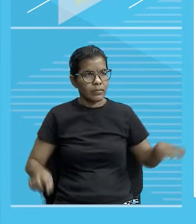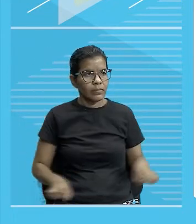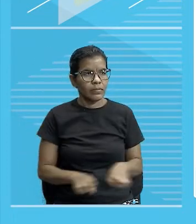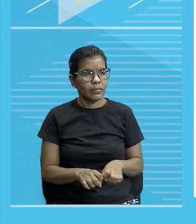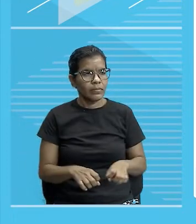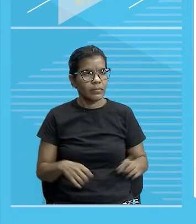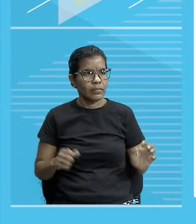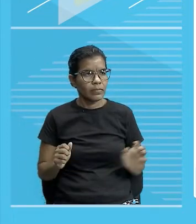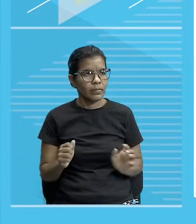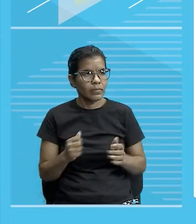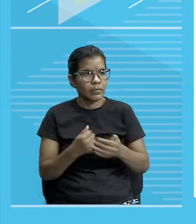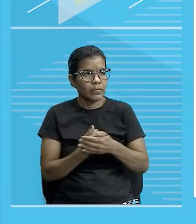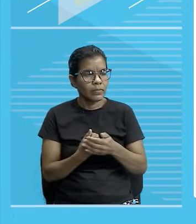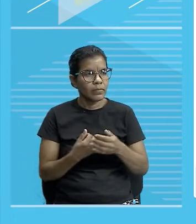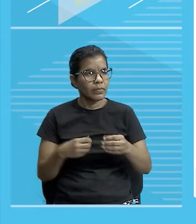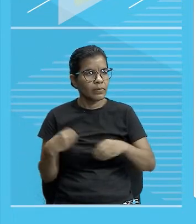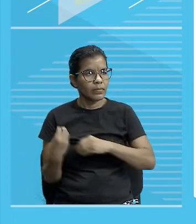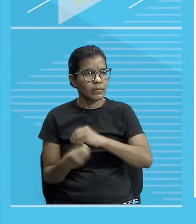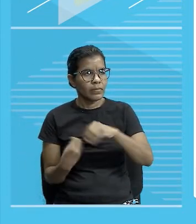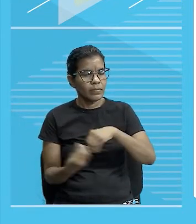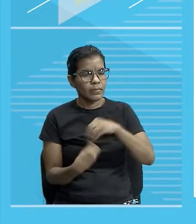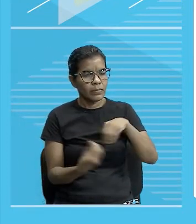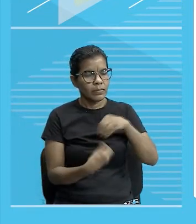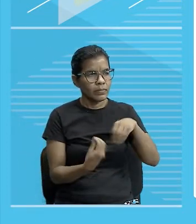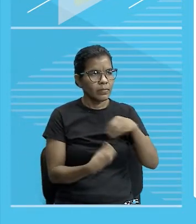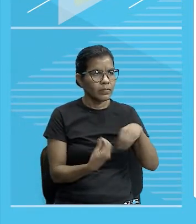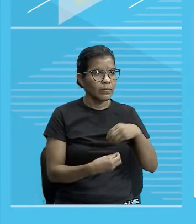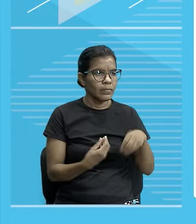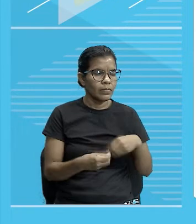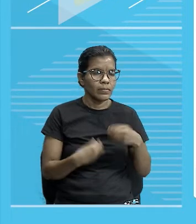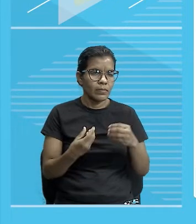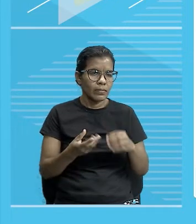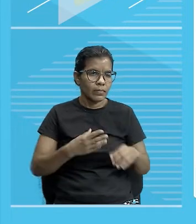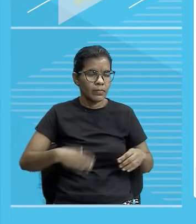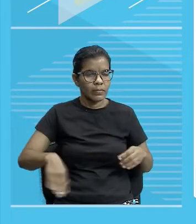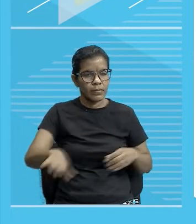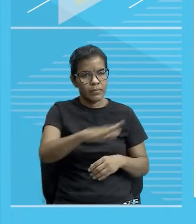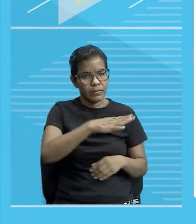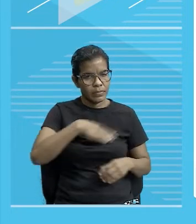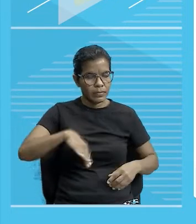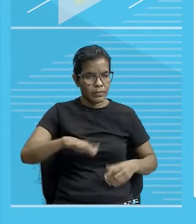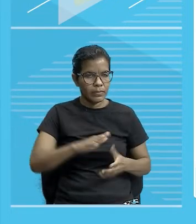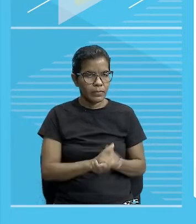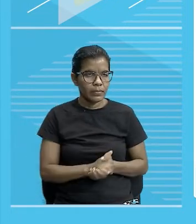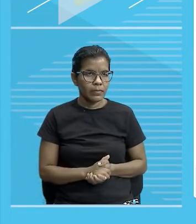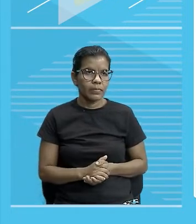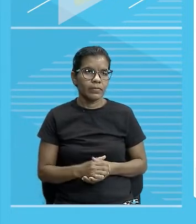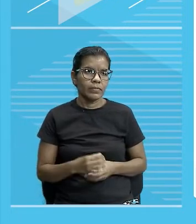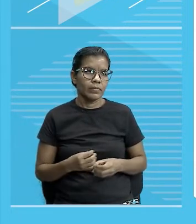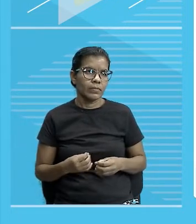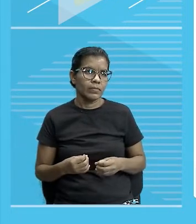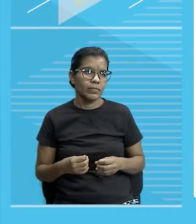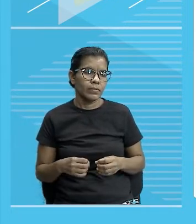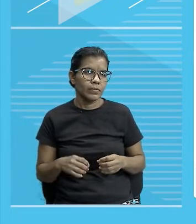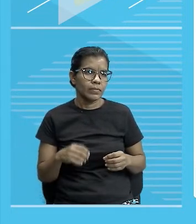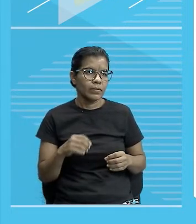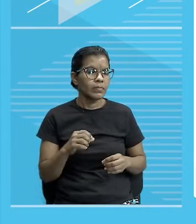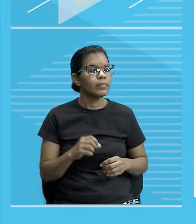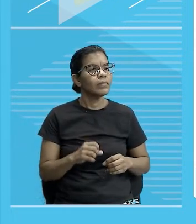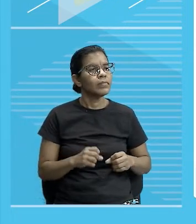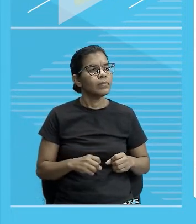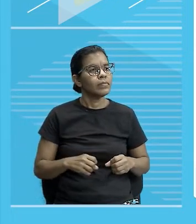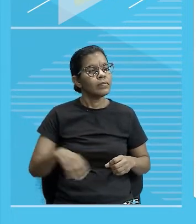fechado e protegido das mudanças e interperies ambientais ou seja os fatores